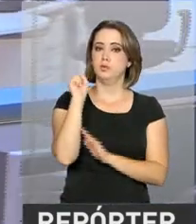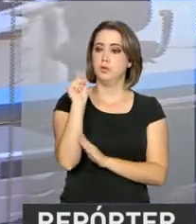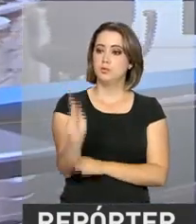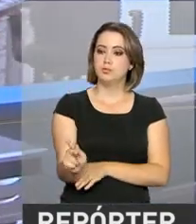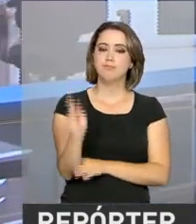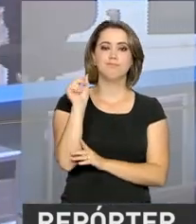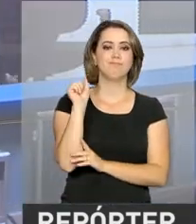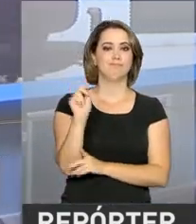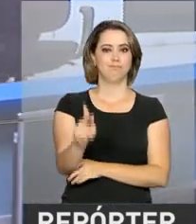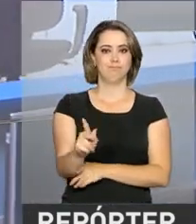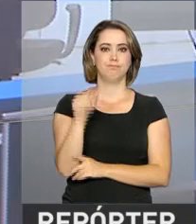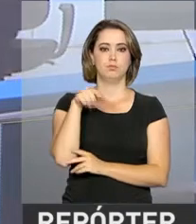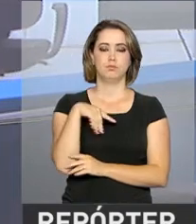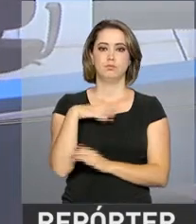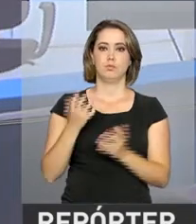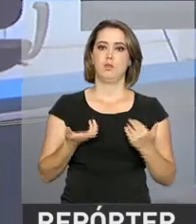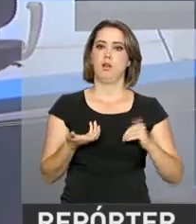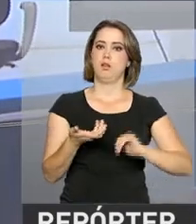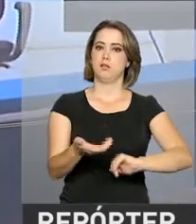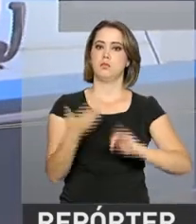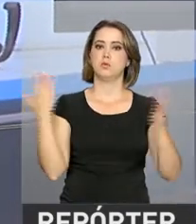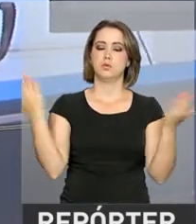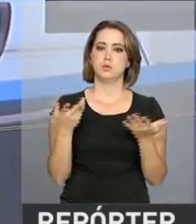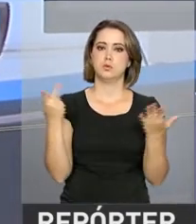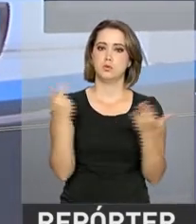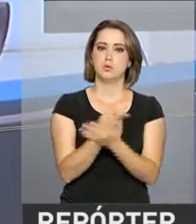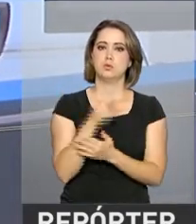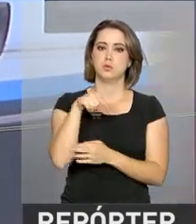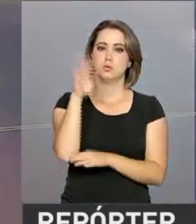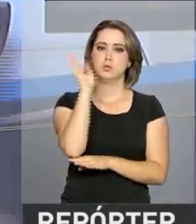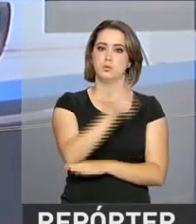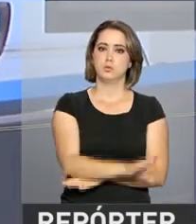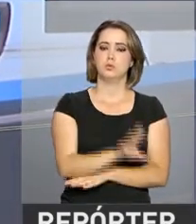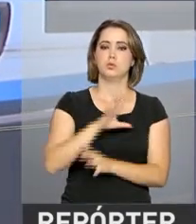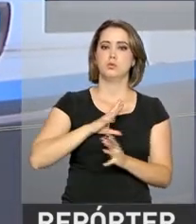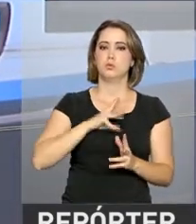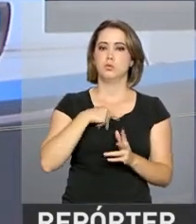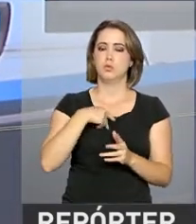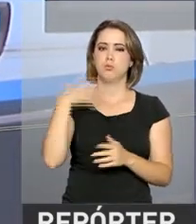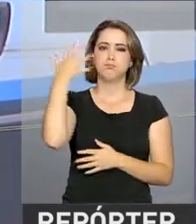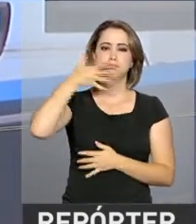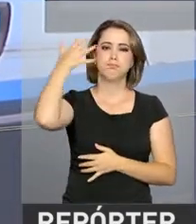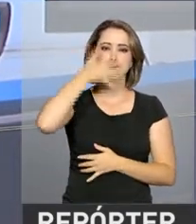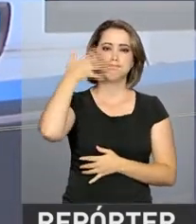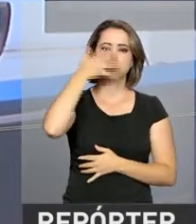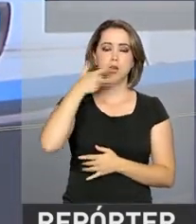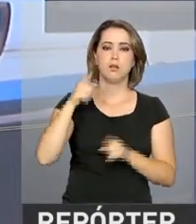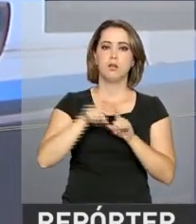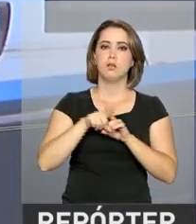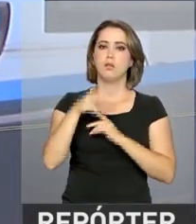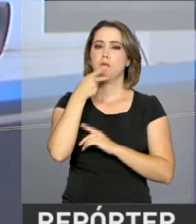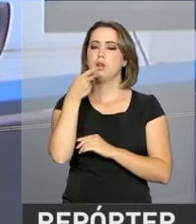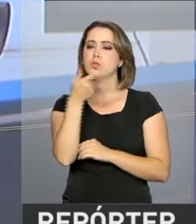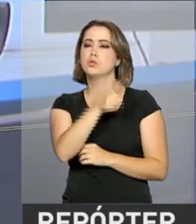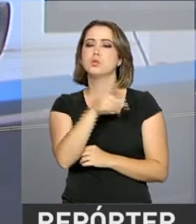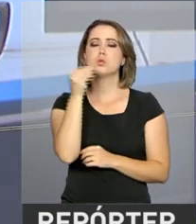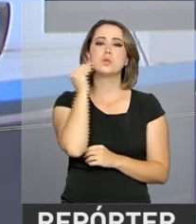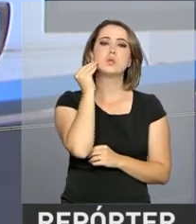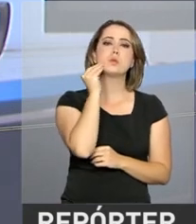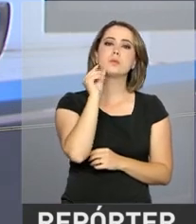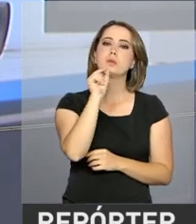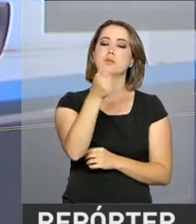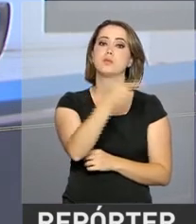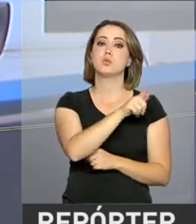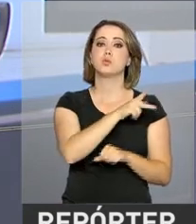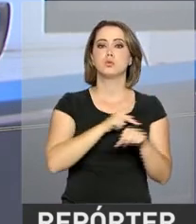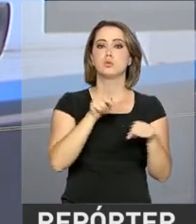Social. A Câmara dos Deputados realiza nesta tarde um seminário internacional para discutir as experiências de outros países. O